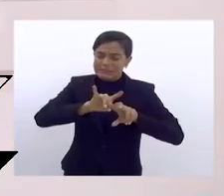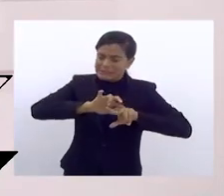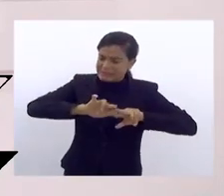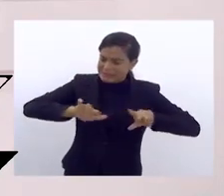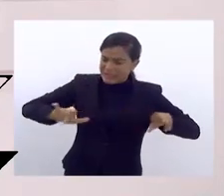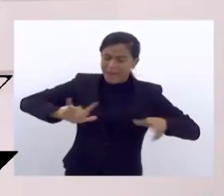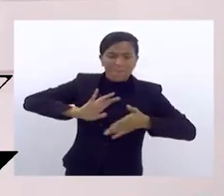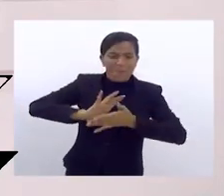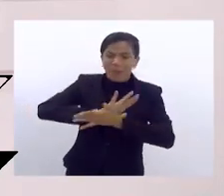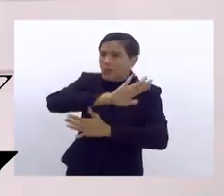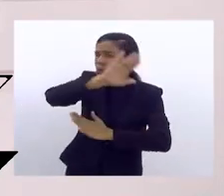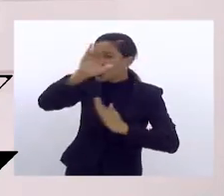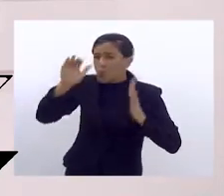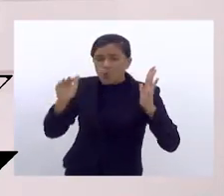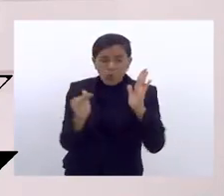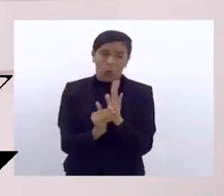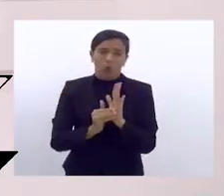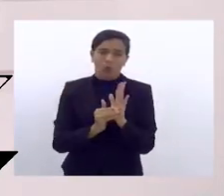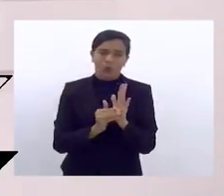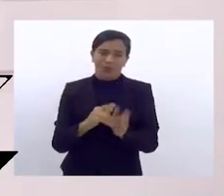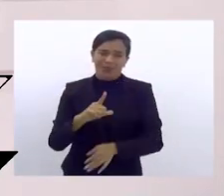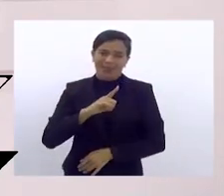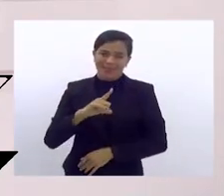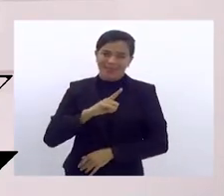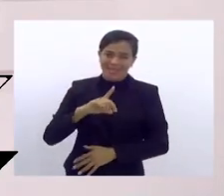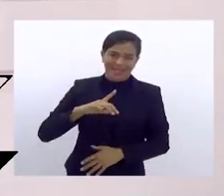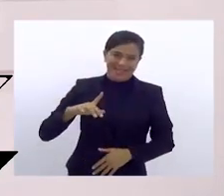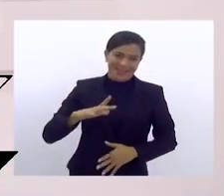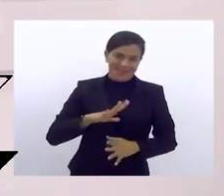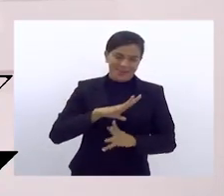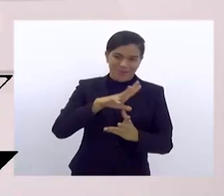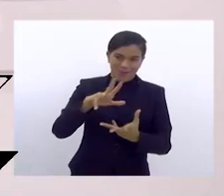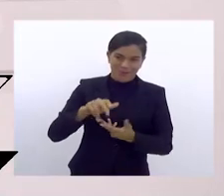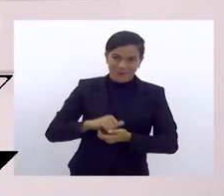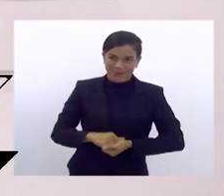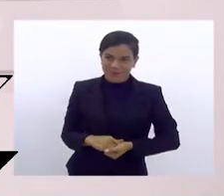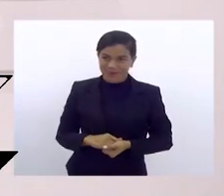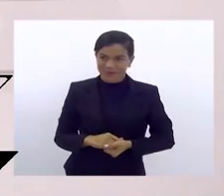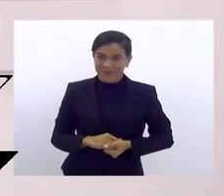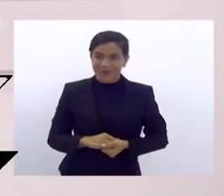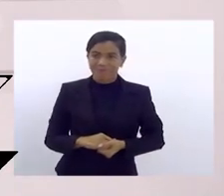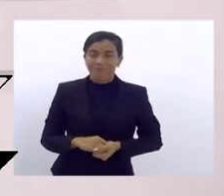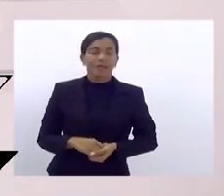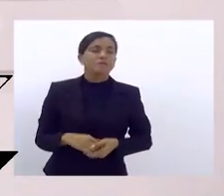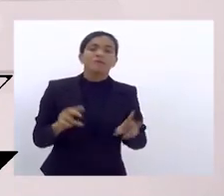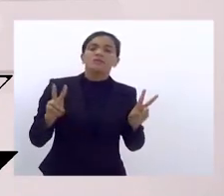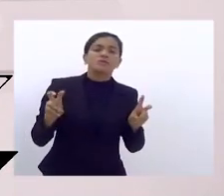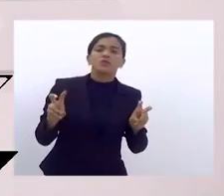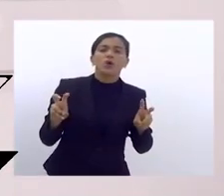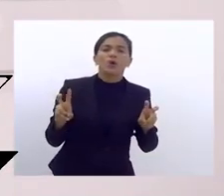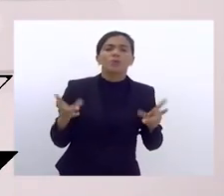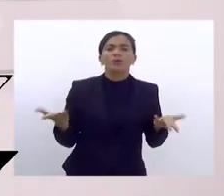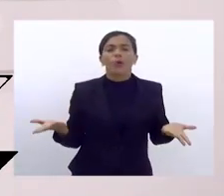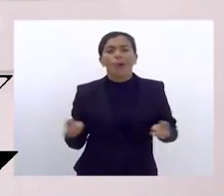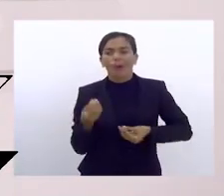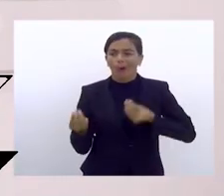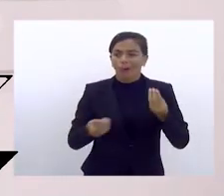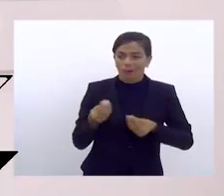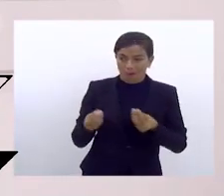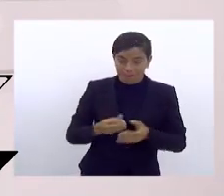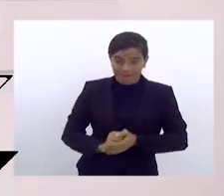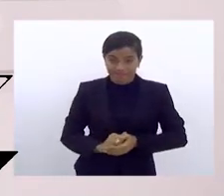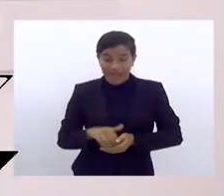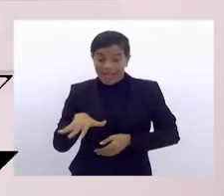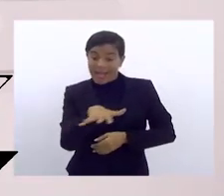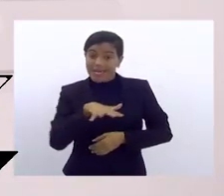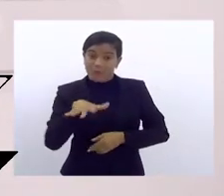na face da terra sendo que aí a gente vai se postergar ainda mais e como que isso vem juntamente a